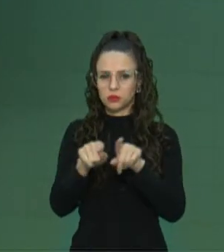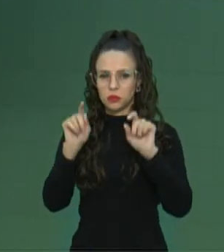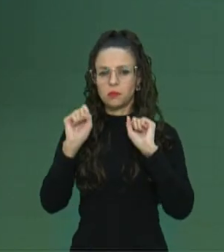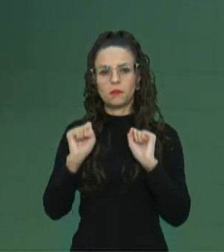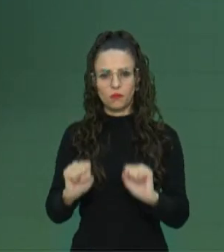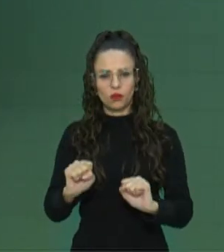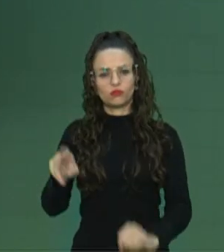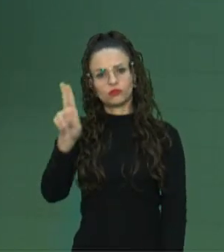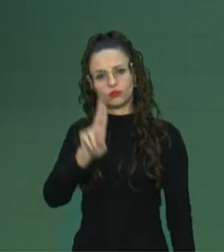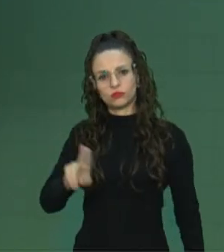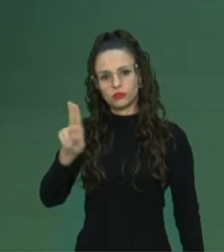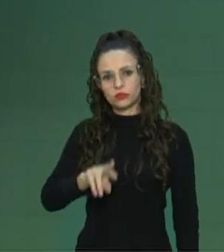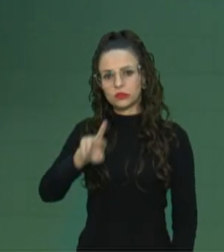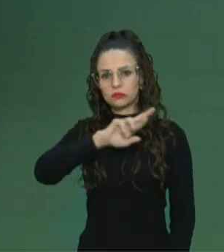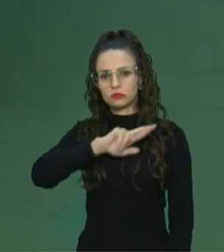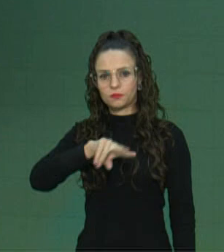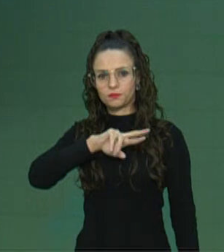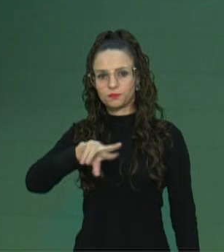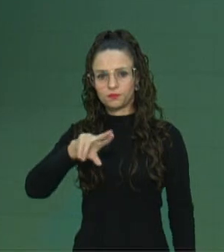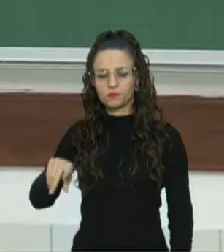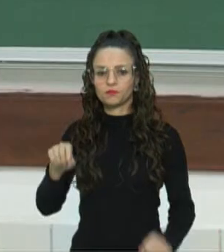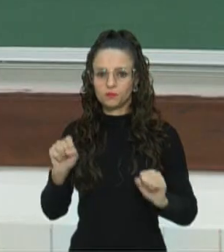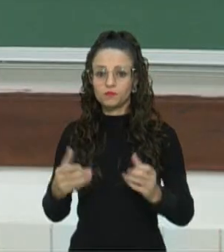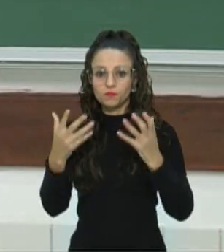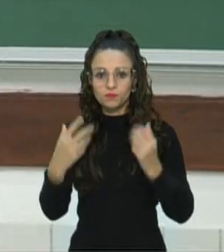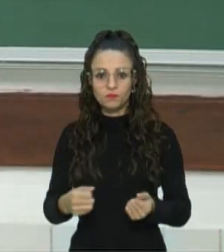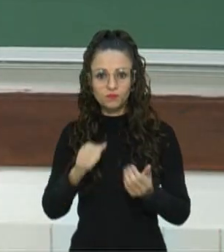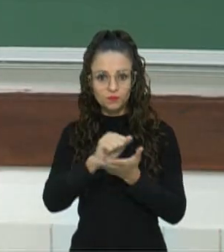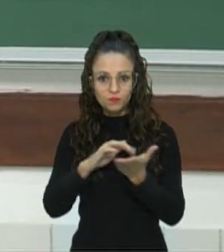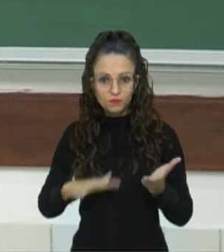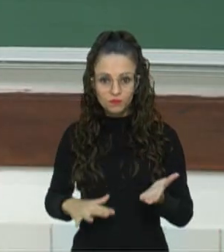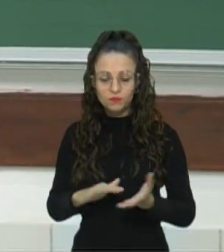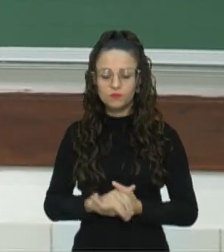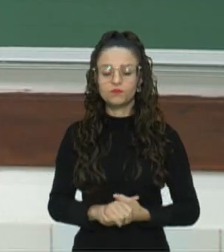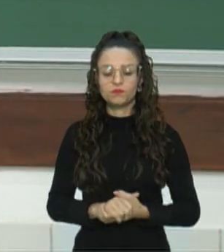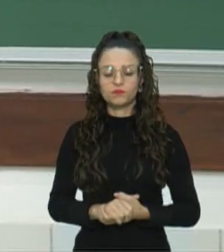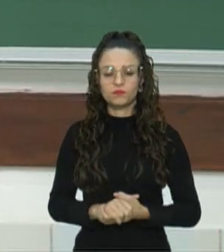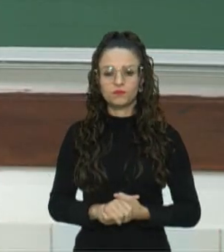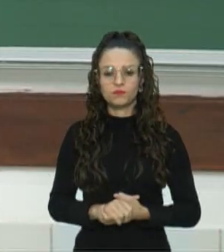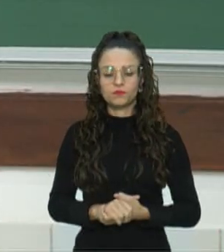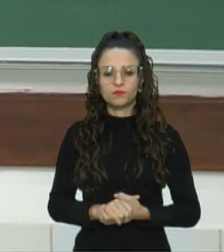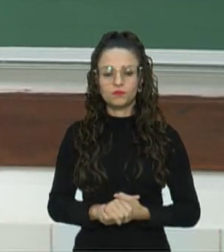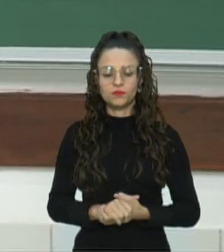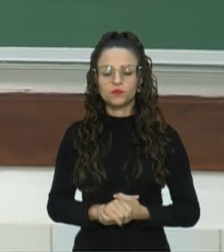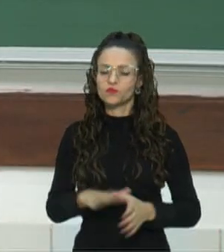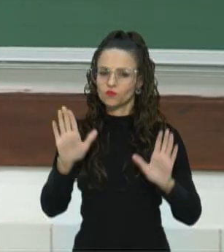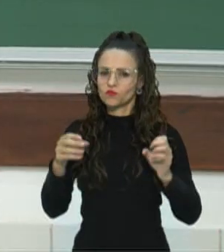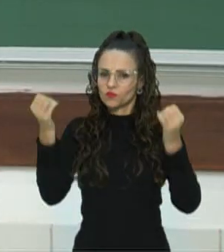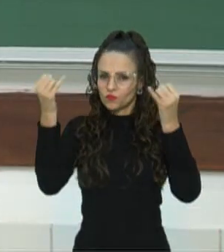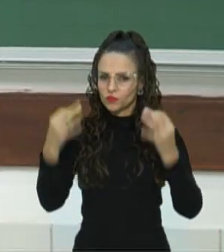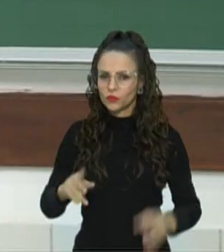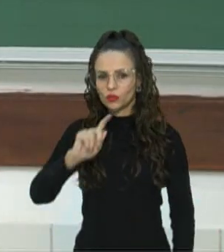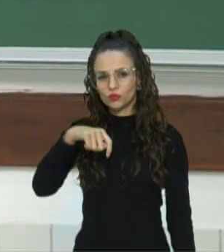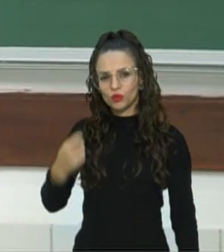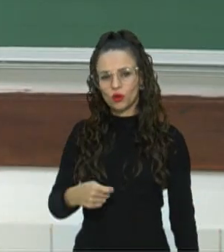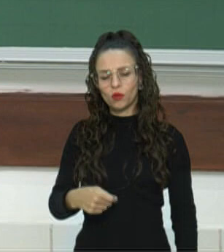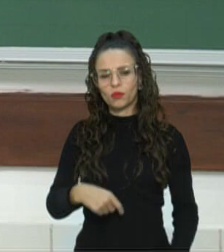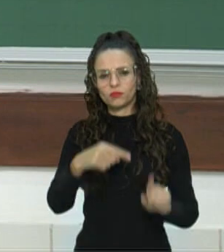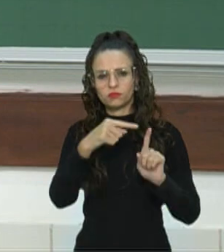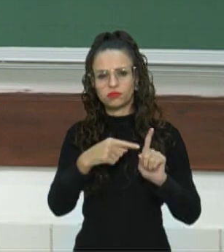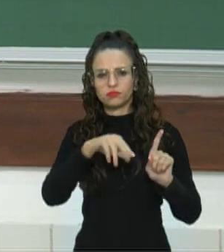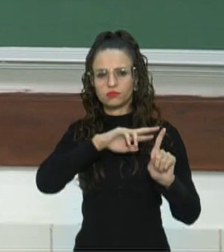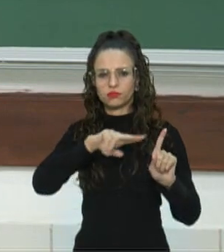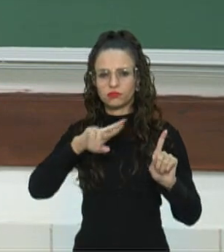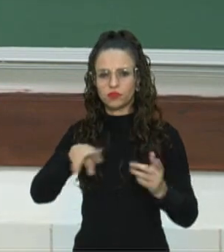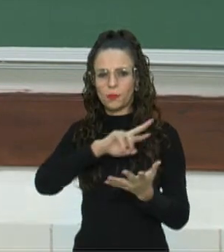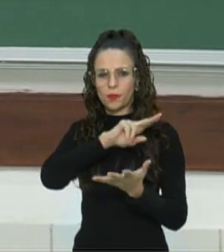utilizando de outras modalidades. Bora para a nossa atividade, então? Falamos das modalidades, das principais